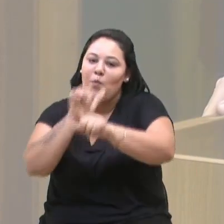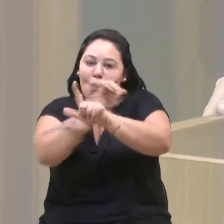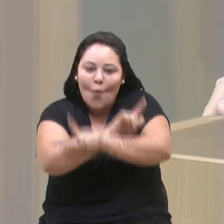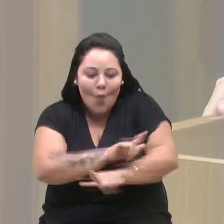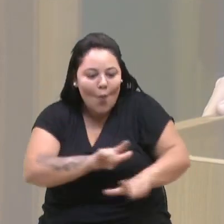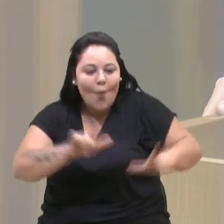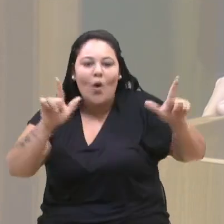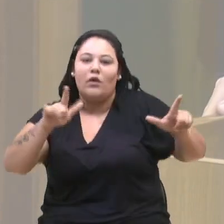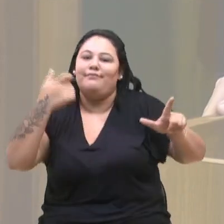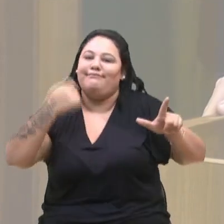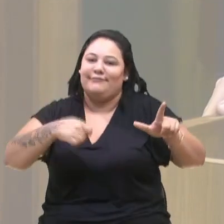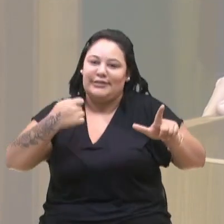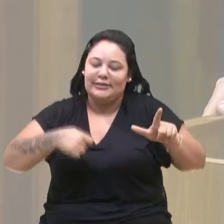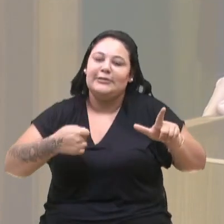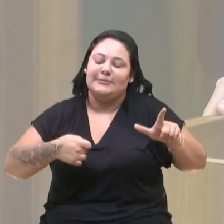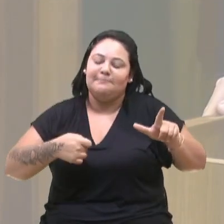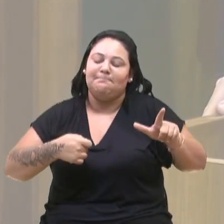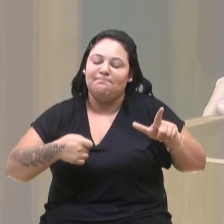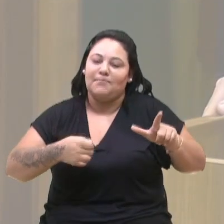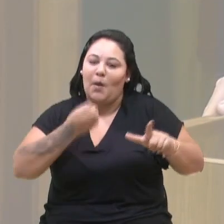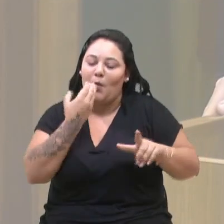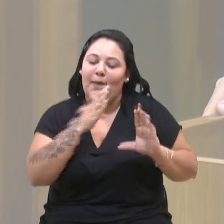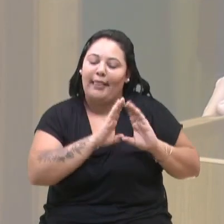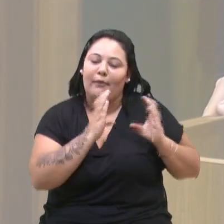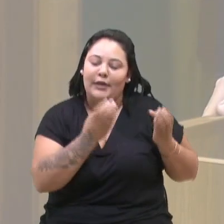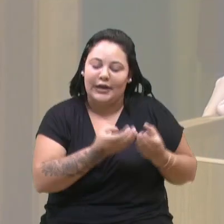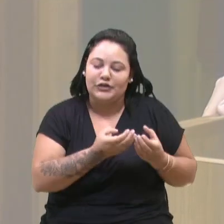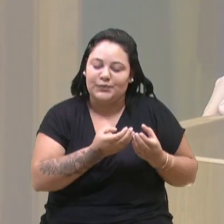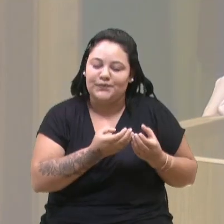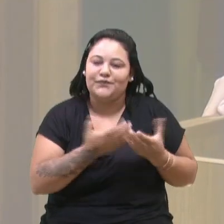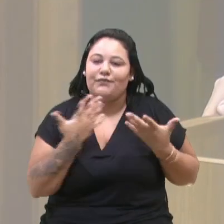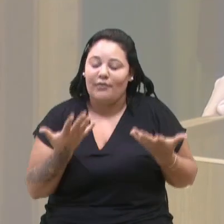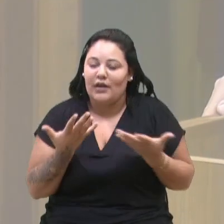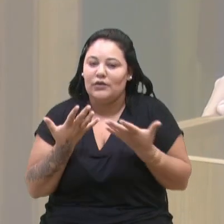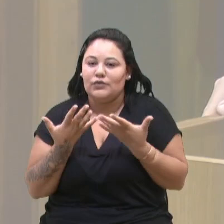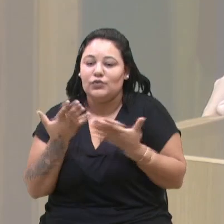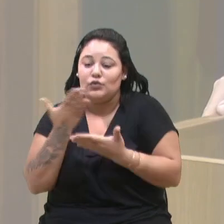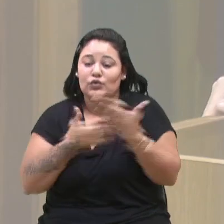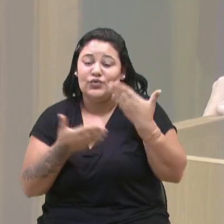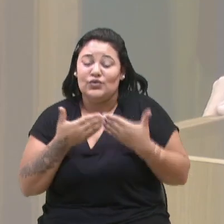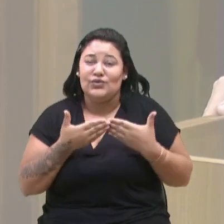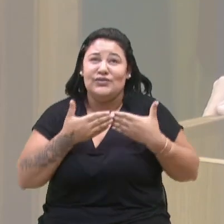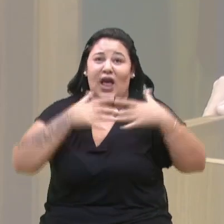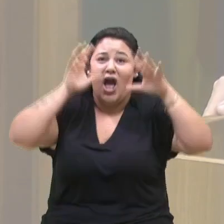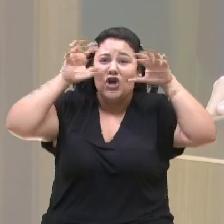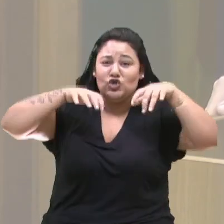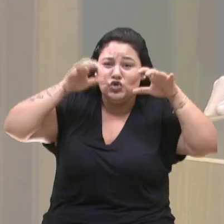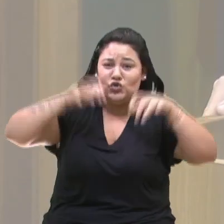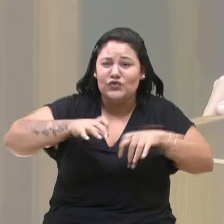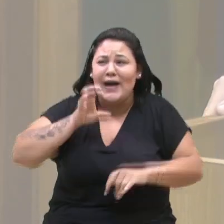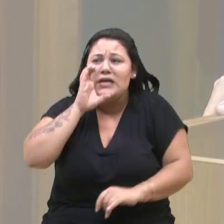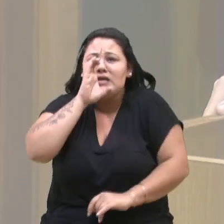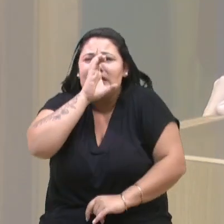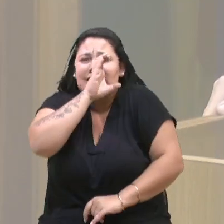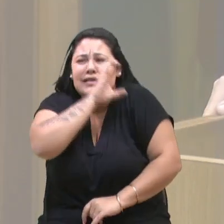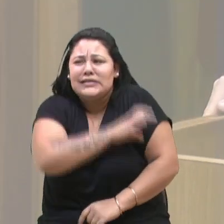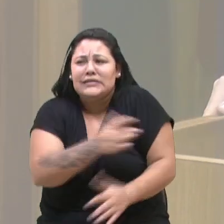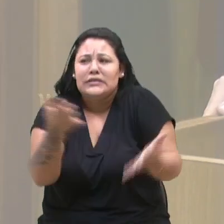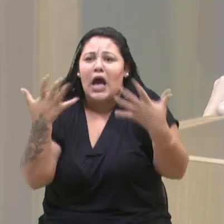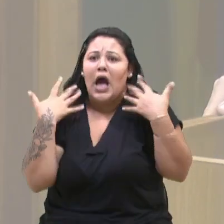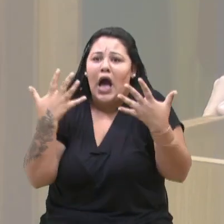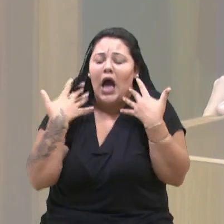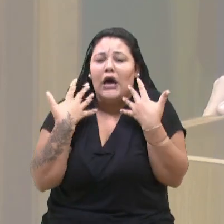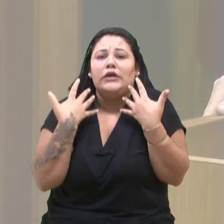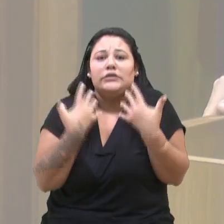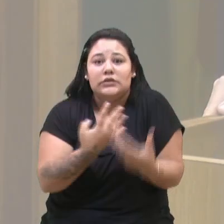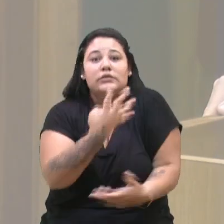deste serviço para o bem-estar da comunidade. Contudo, com todas essas chuvas, com todo esse calor, é impressionante,